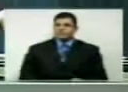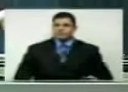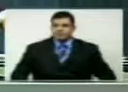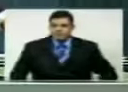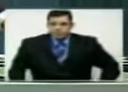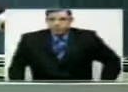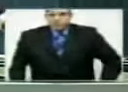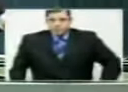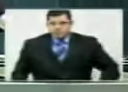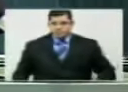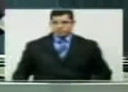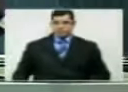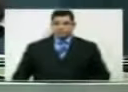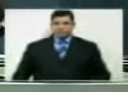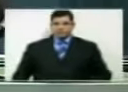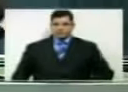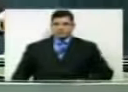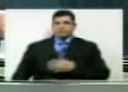E aí,